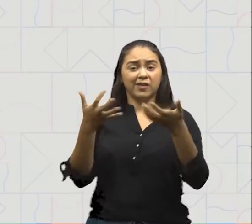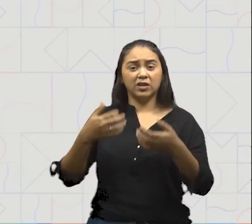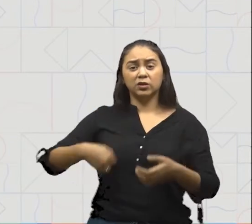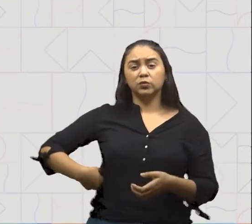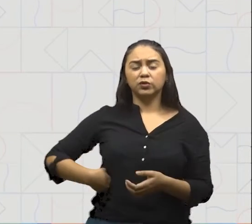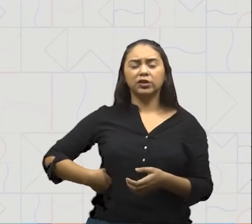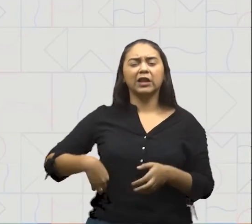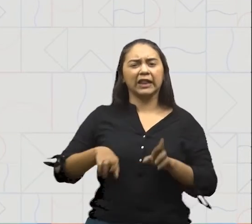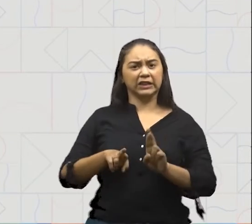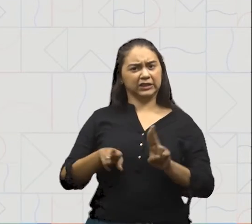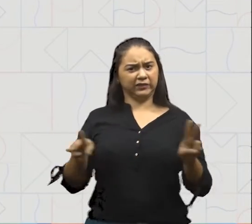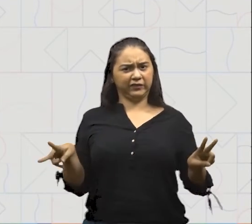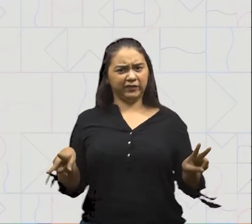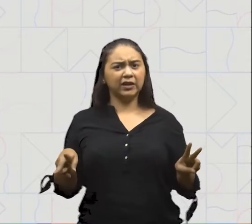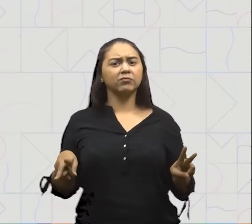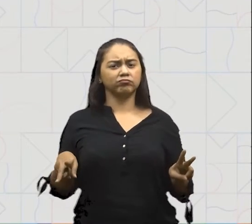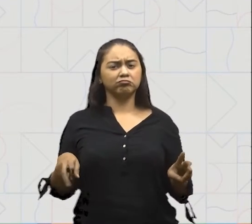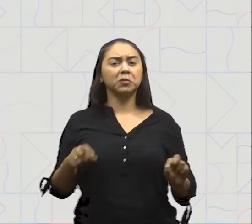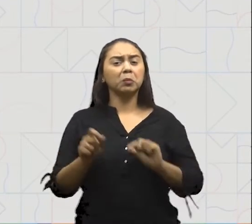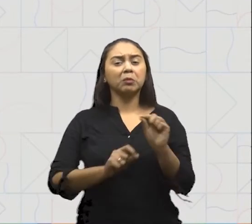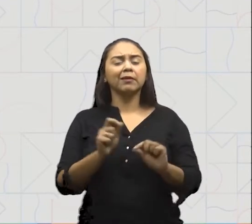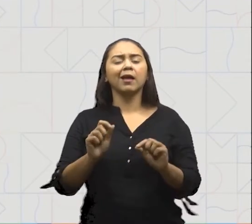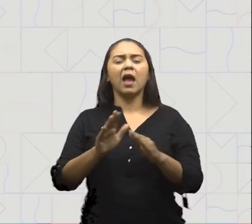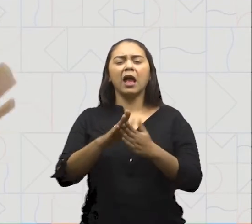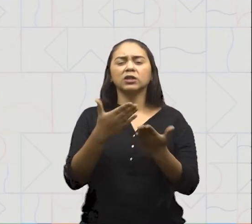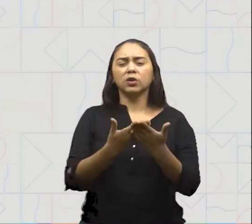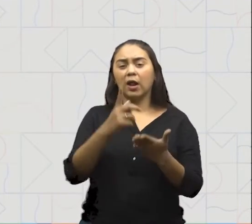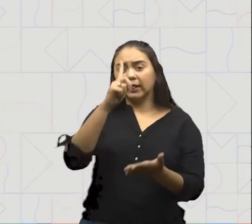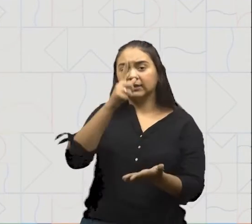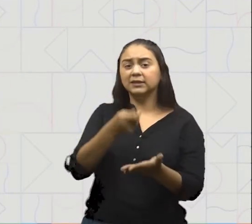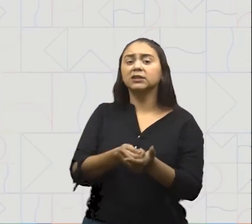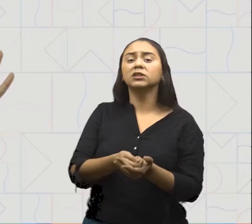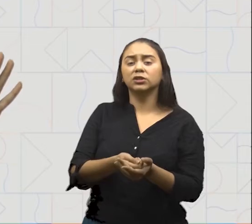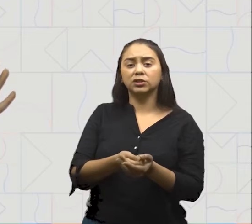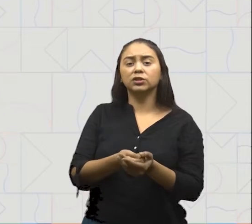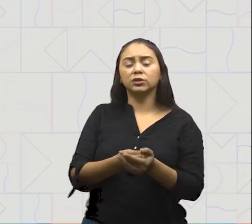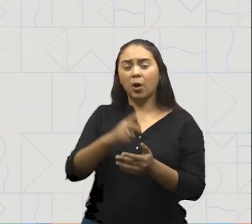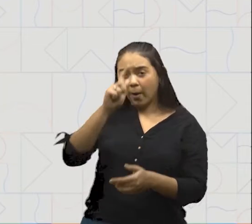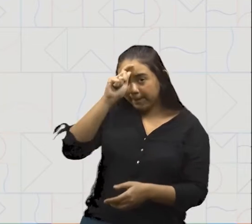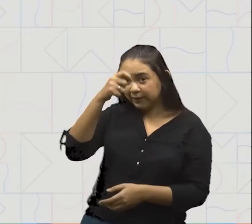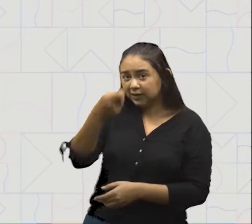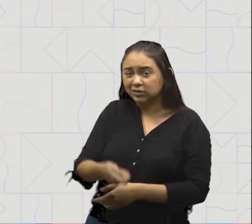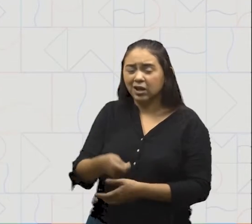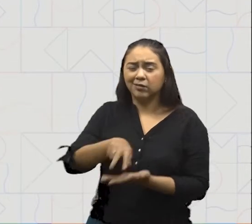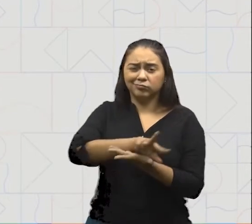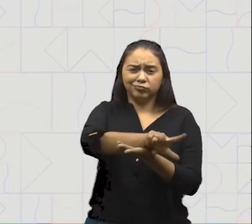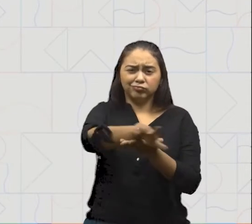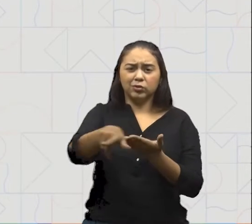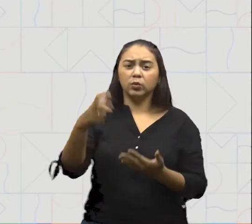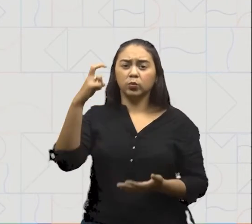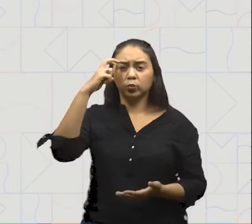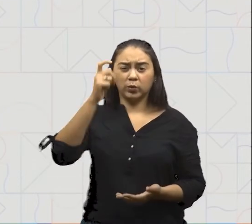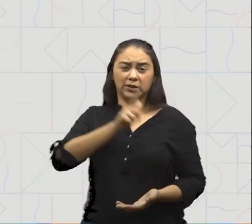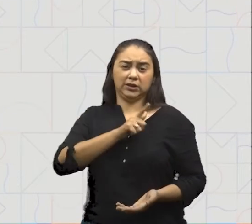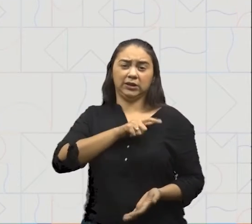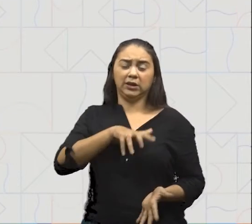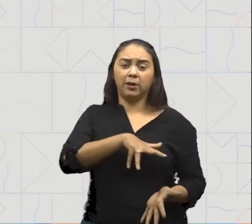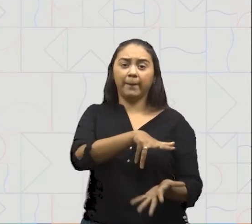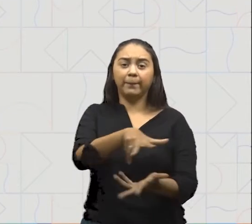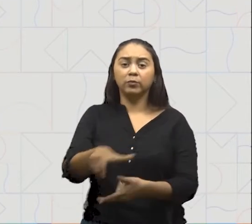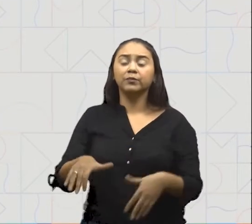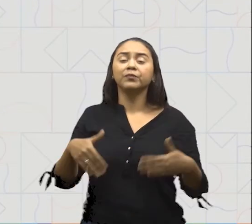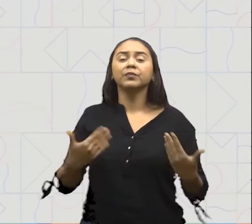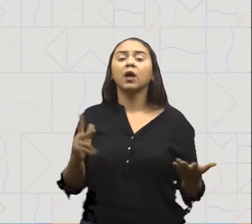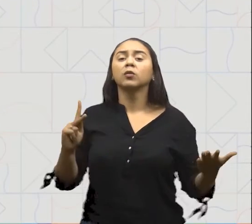jeito diferente. A escola decidiu homenagear as diversas culturas que existem no mundo. Nesse momento,